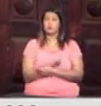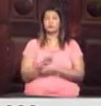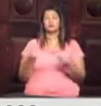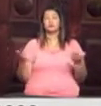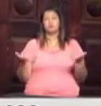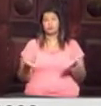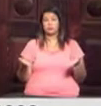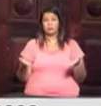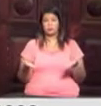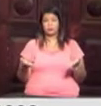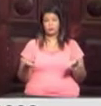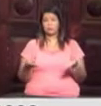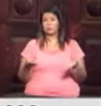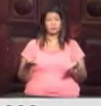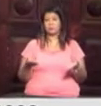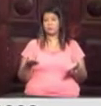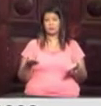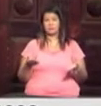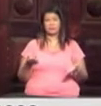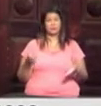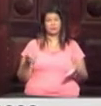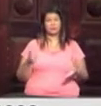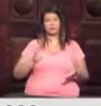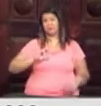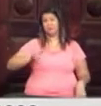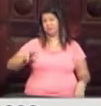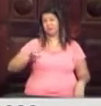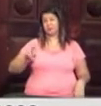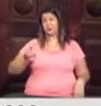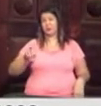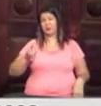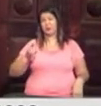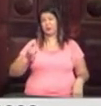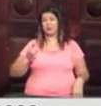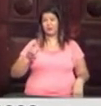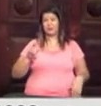hoje não são em absoluto triviais.